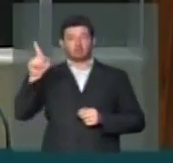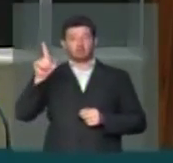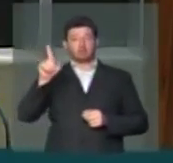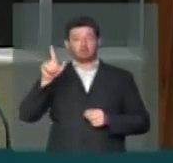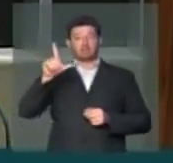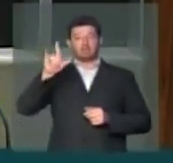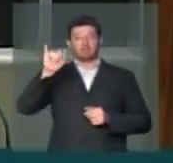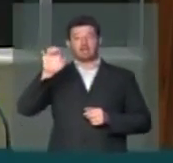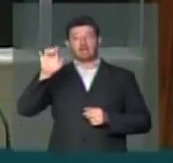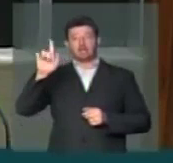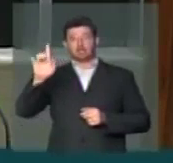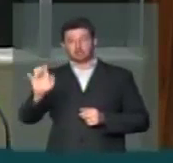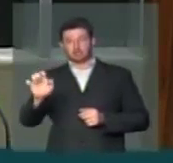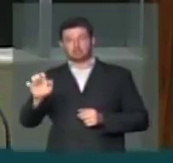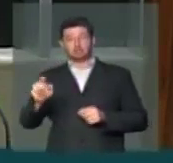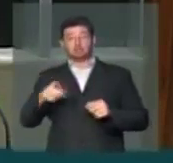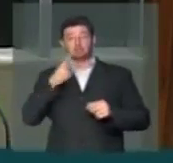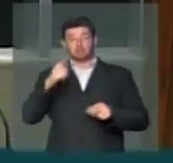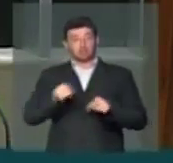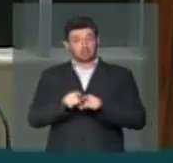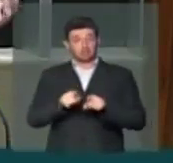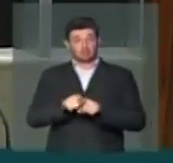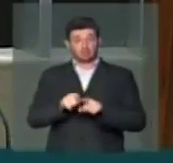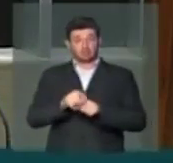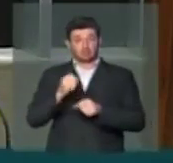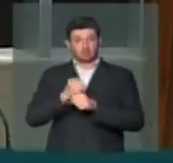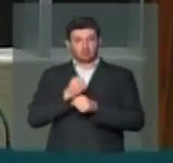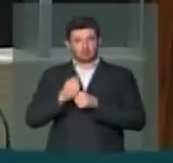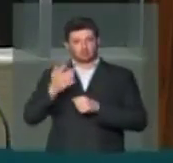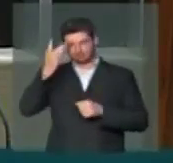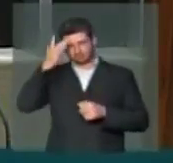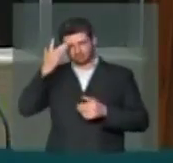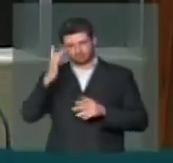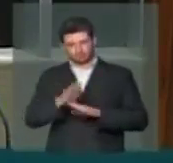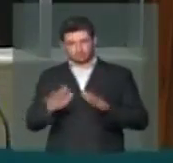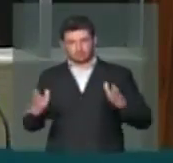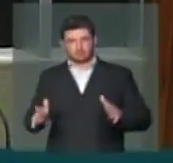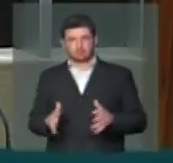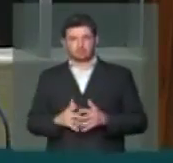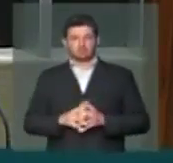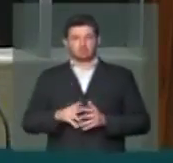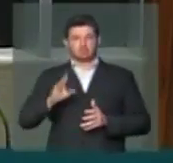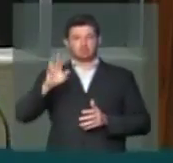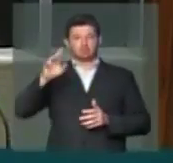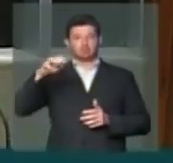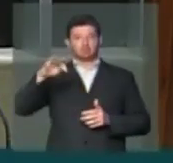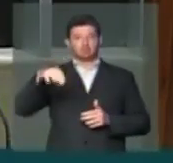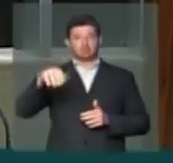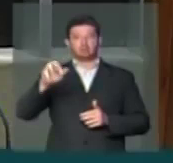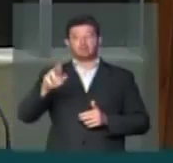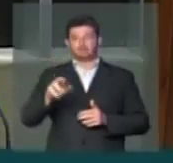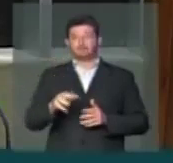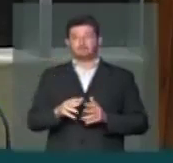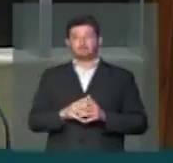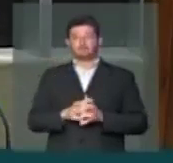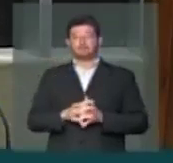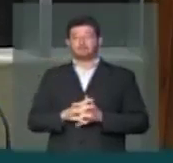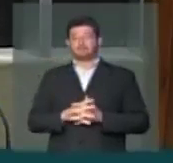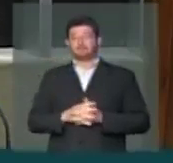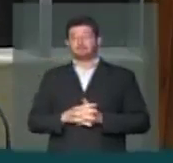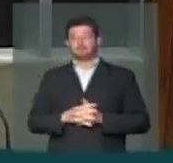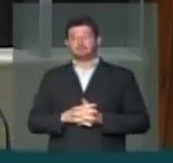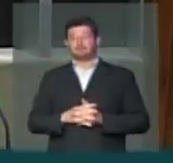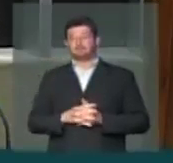de Liege, comentando inclusive a obra badaladíssima do Thomas Piketty, um jovem